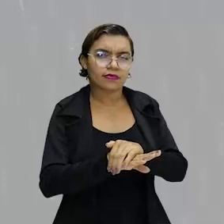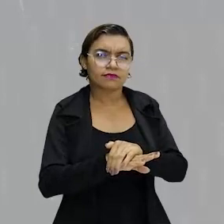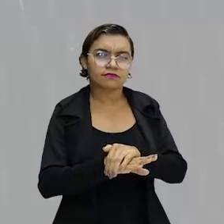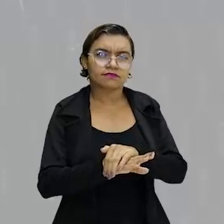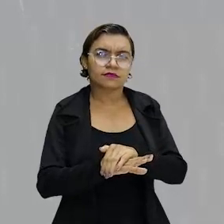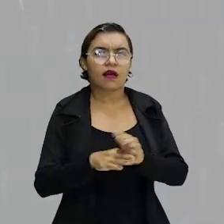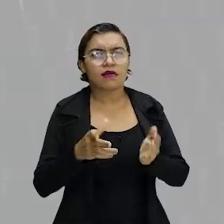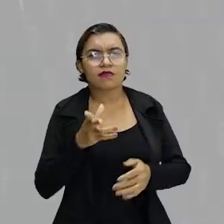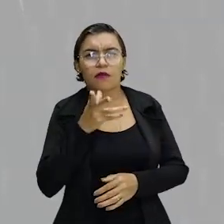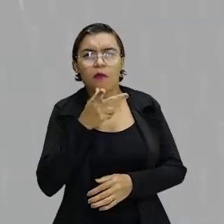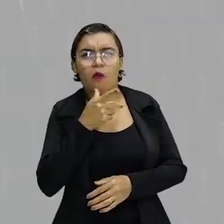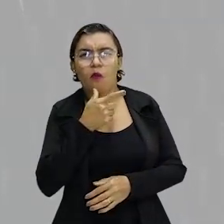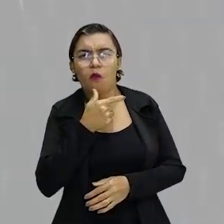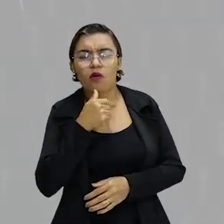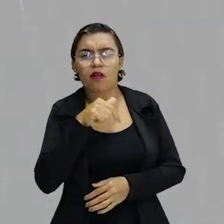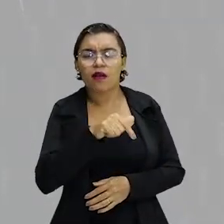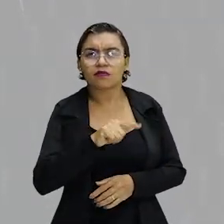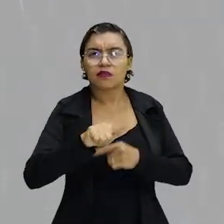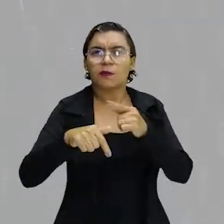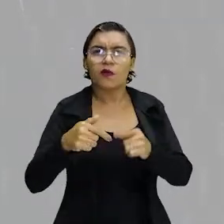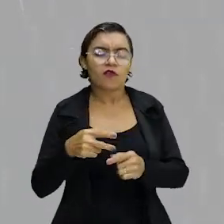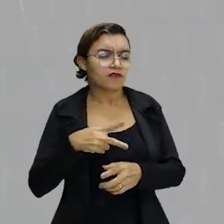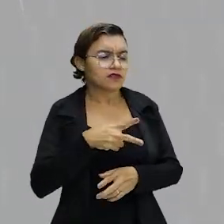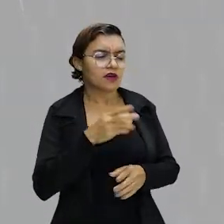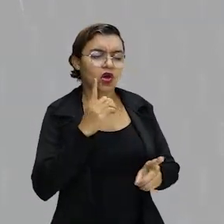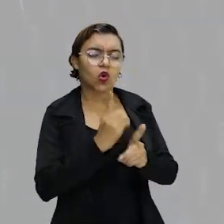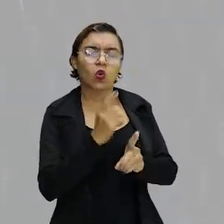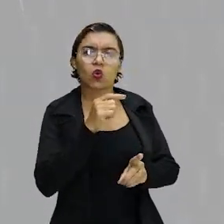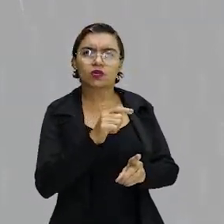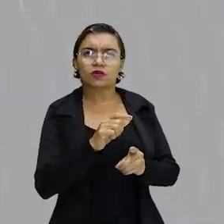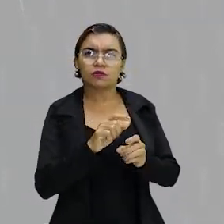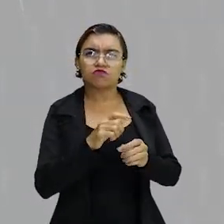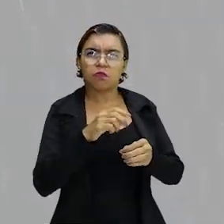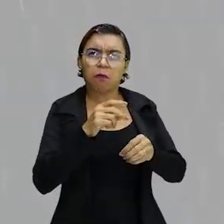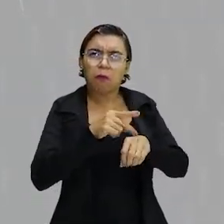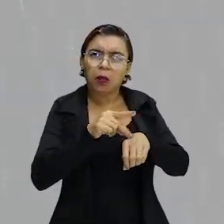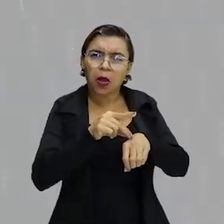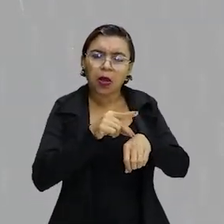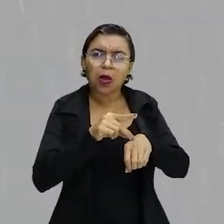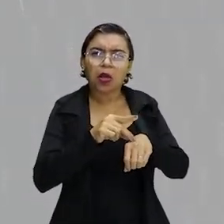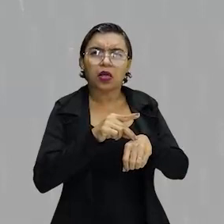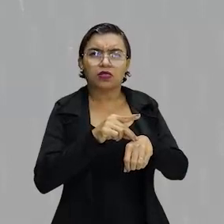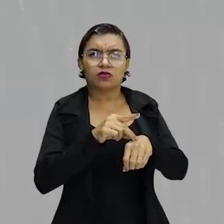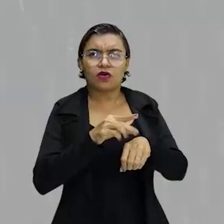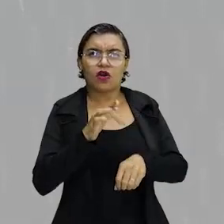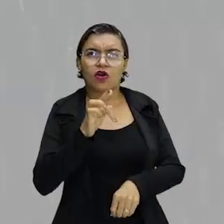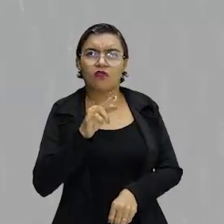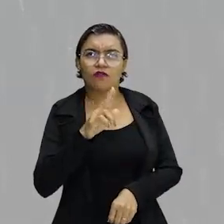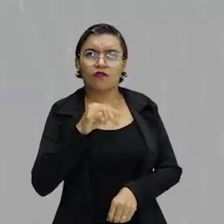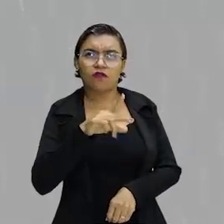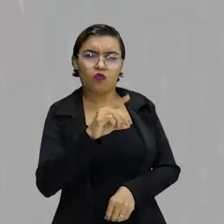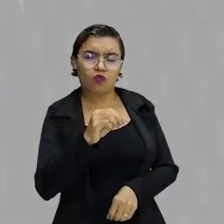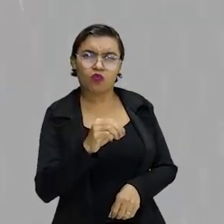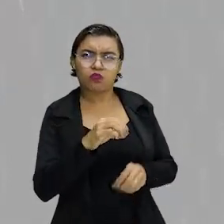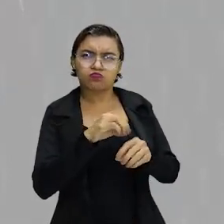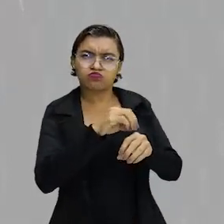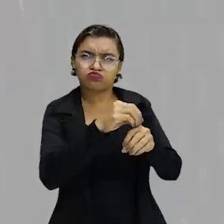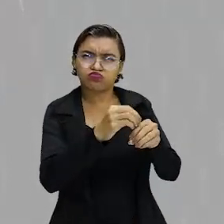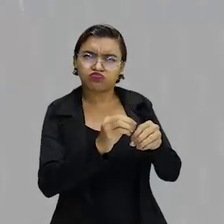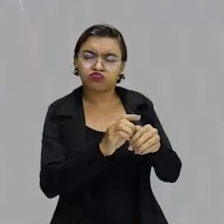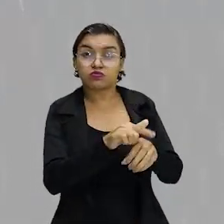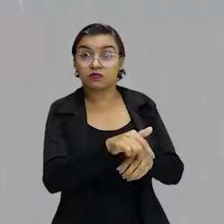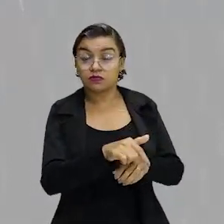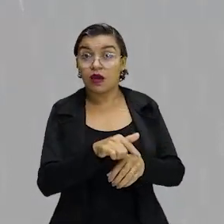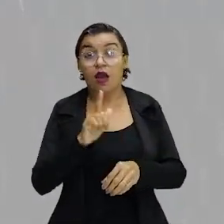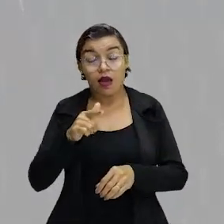ficar preto, fica embolorado, cheio de fungo. É isso que está acontecendo lá. existe um tipo de fungo